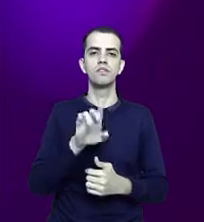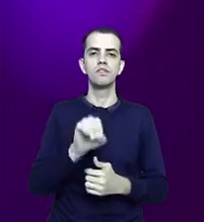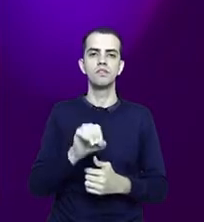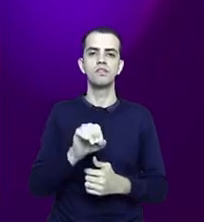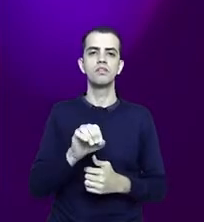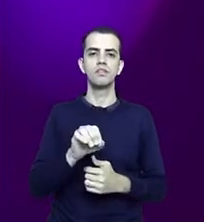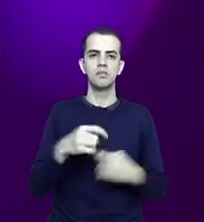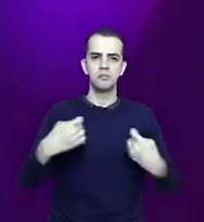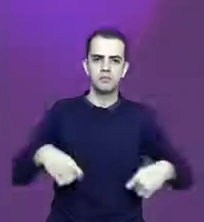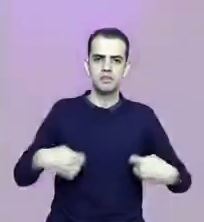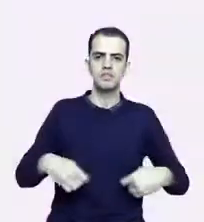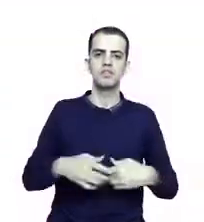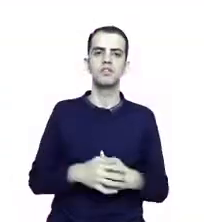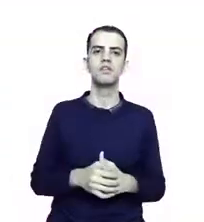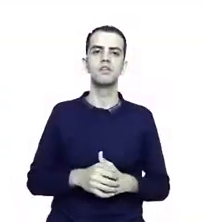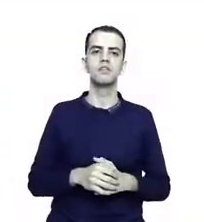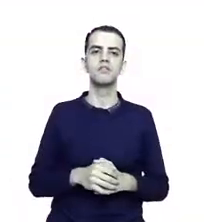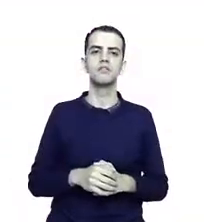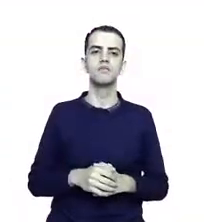acha?